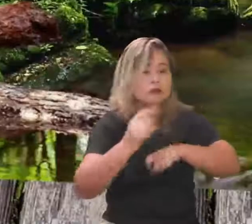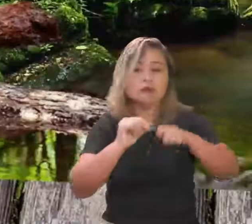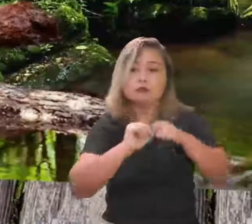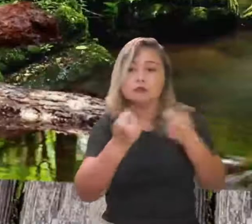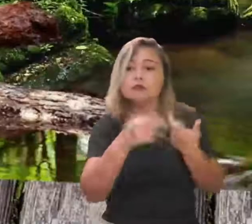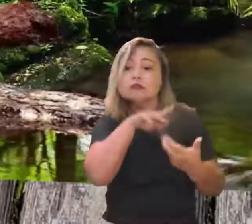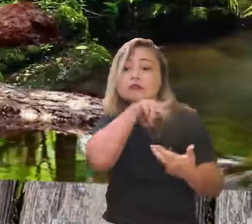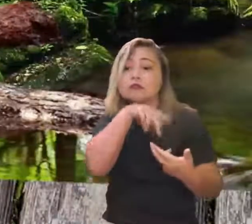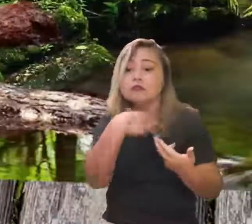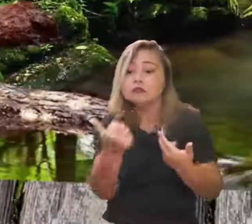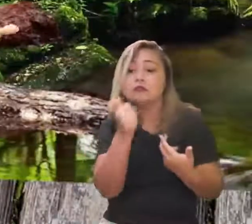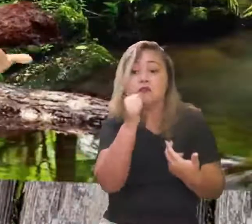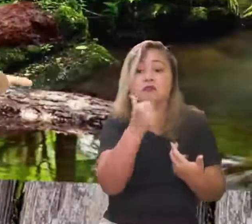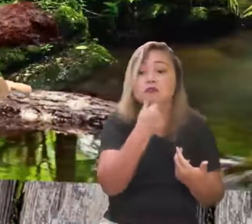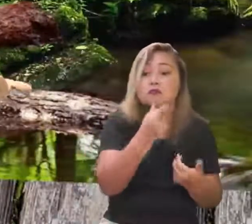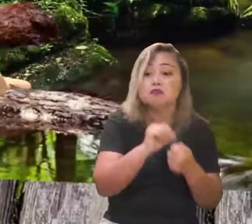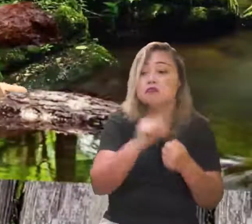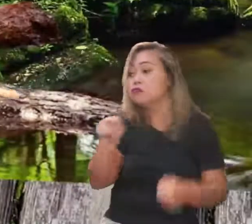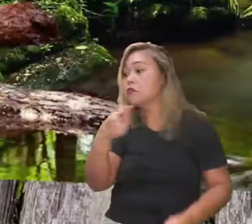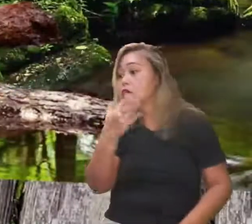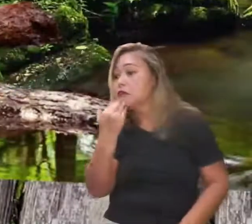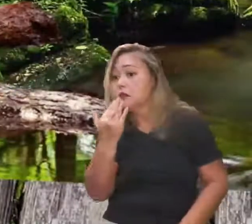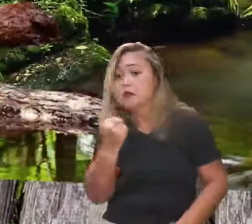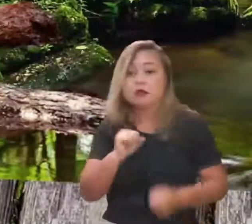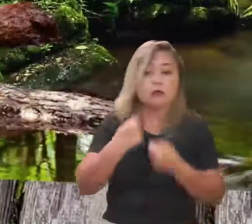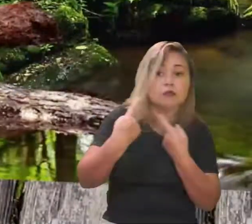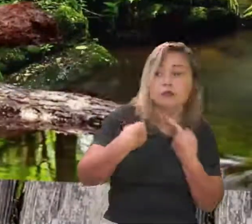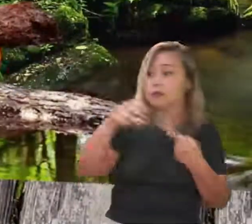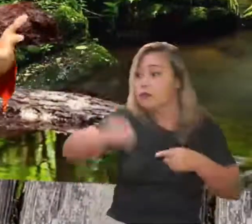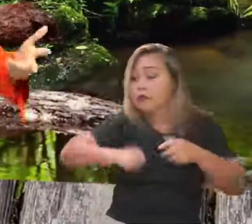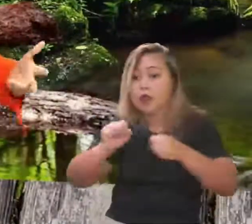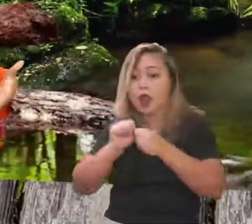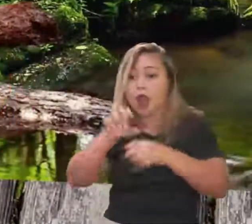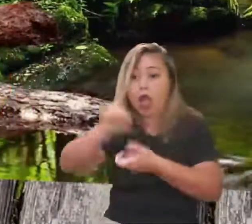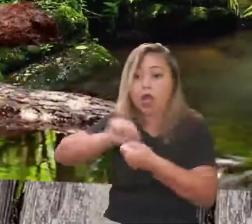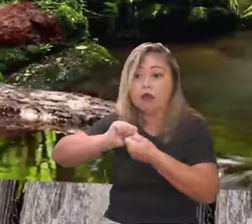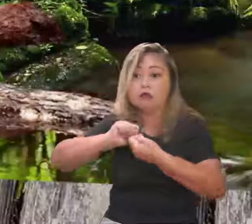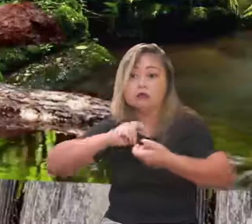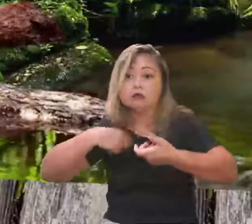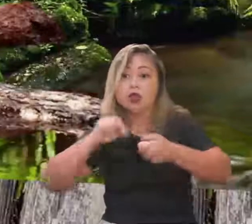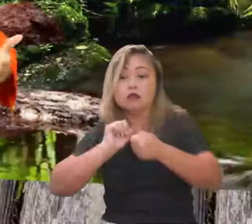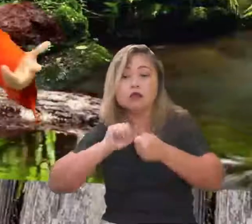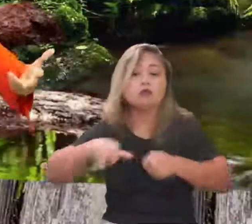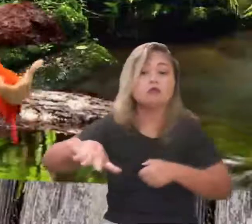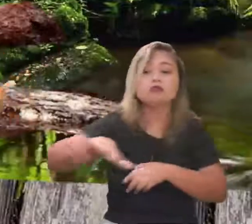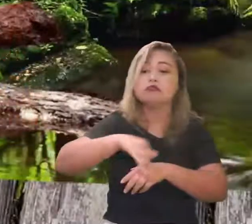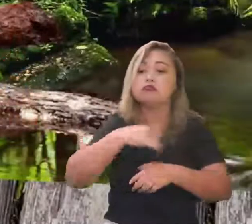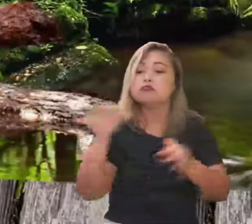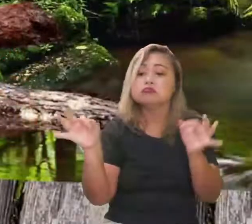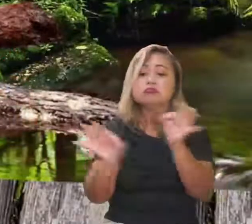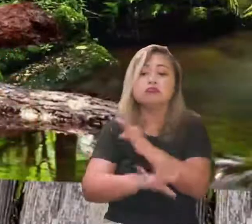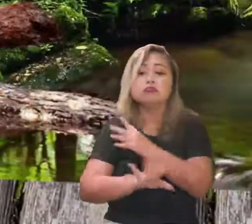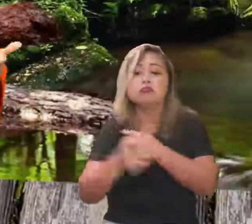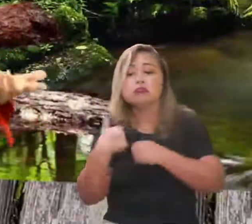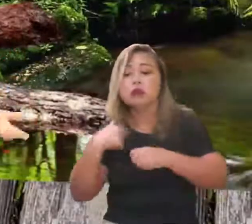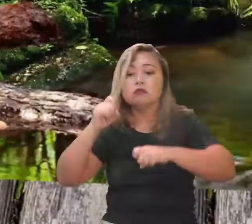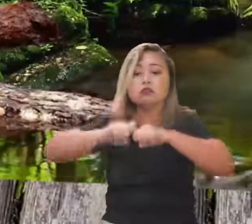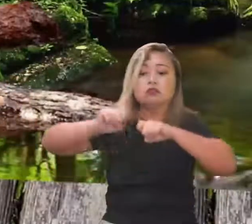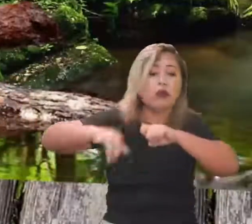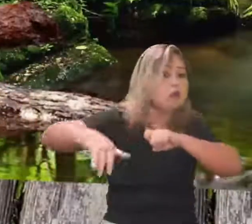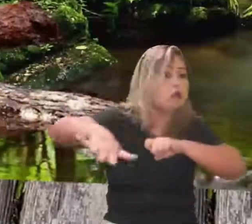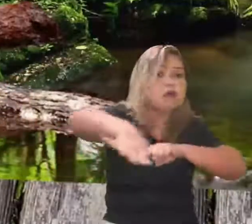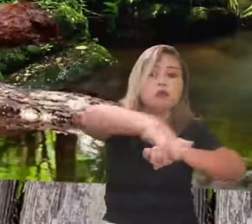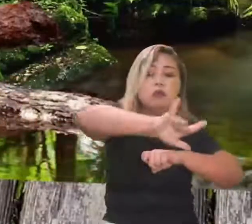suficiente? Tem alimento suficiente? Vai ter briga? Tem espaço para eu povoar? A partir do momento que ele começar a me reproduzir